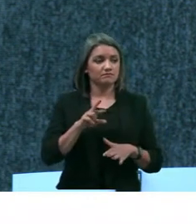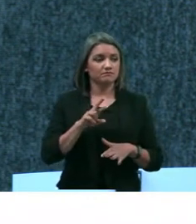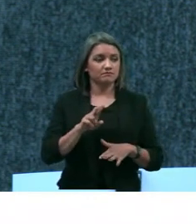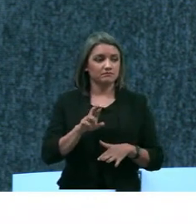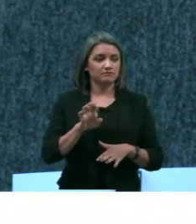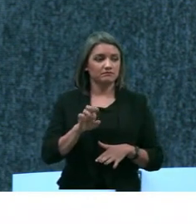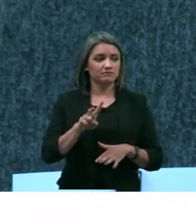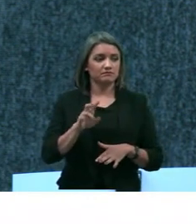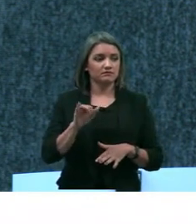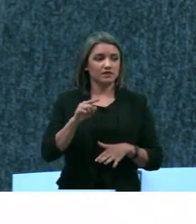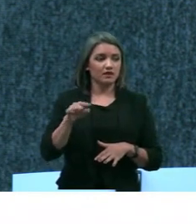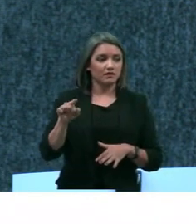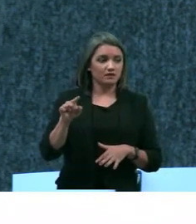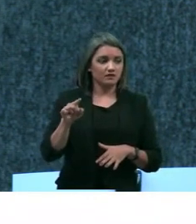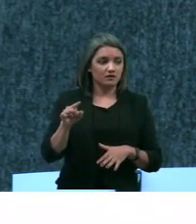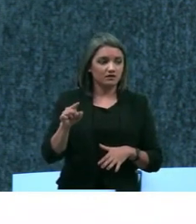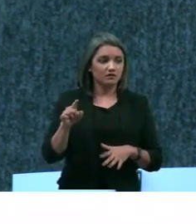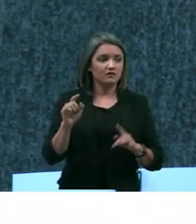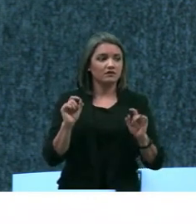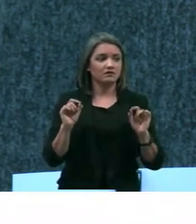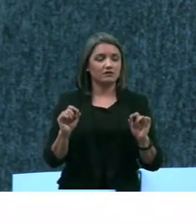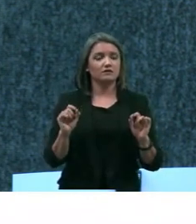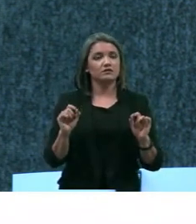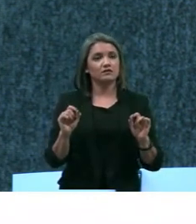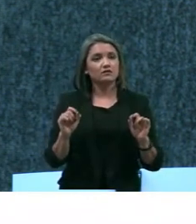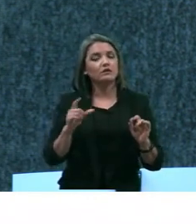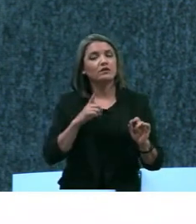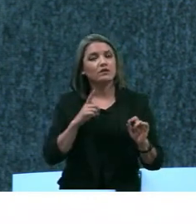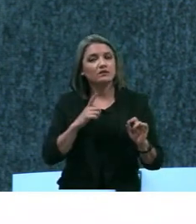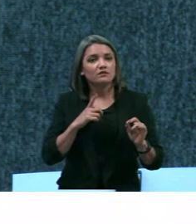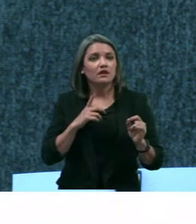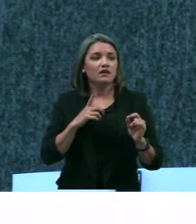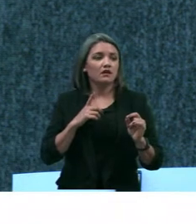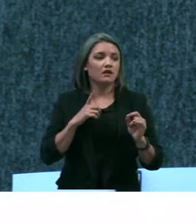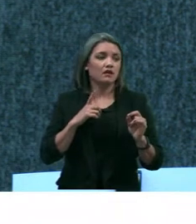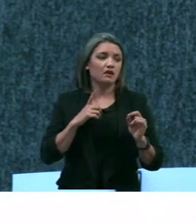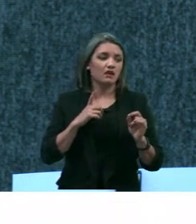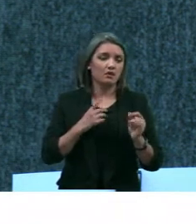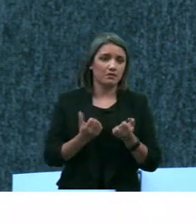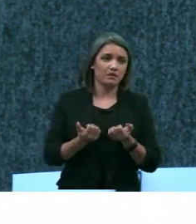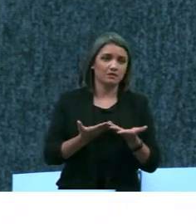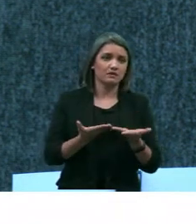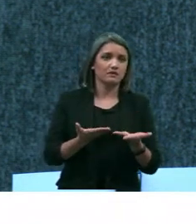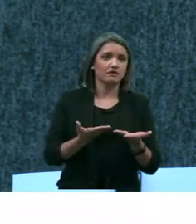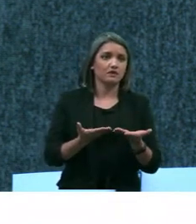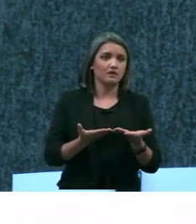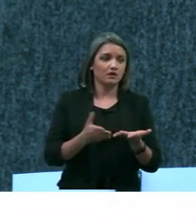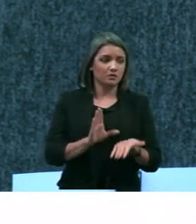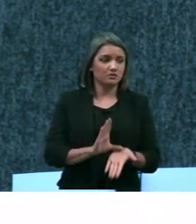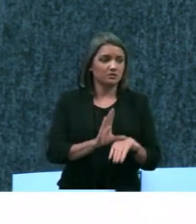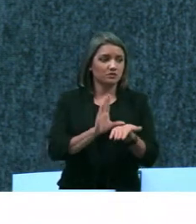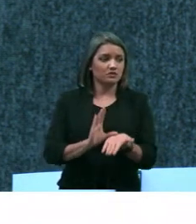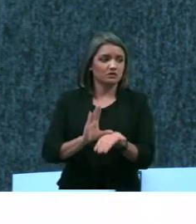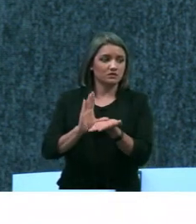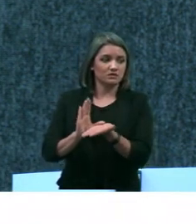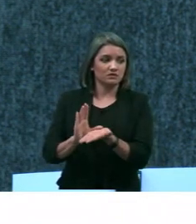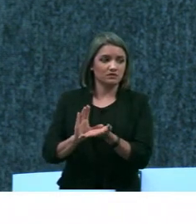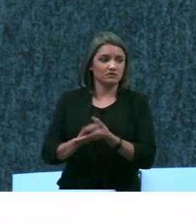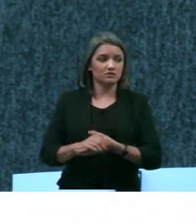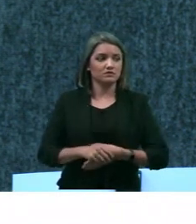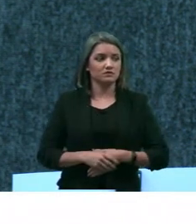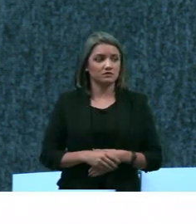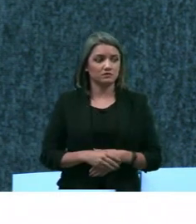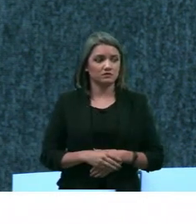ofício e seria distribuição especificamente ao juiz, aos conselheiros preventos, seria isso, né?